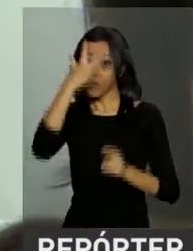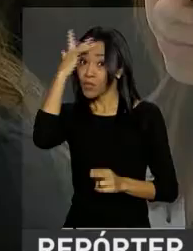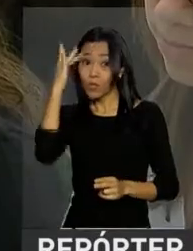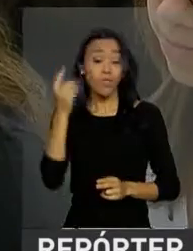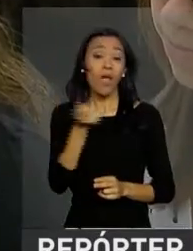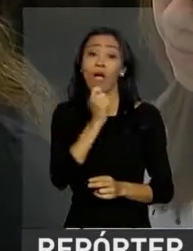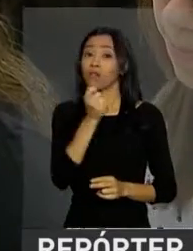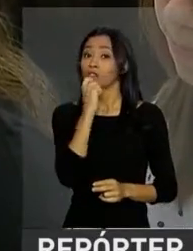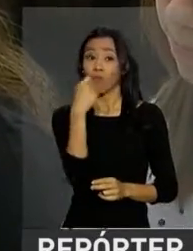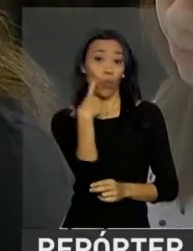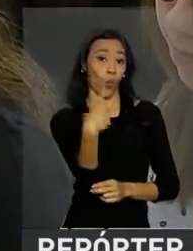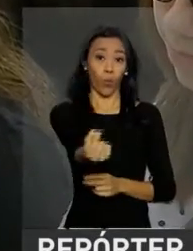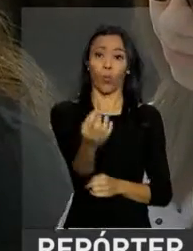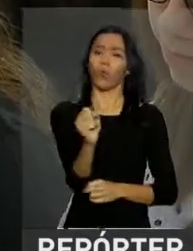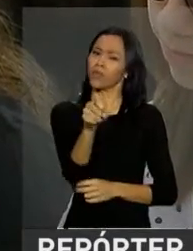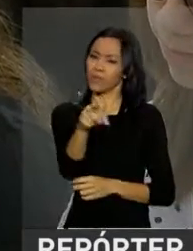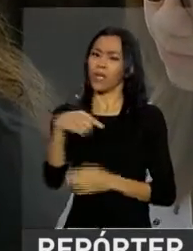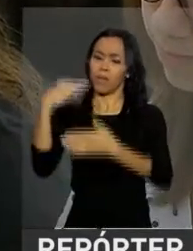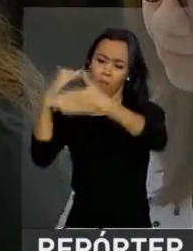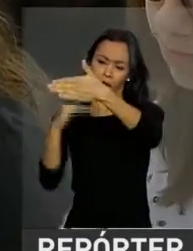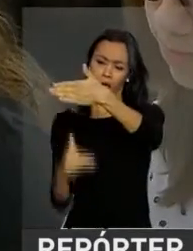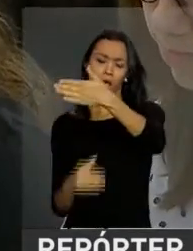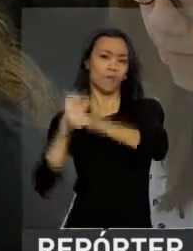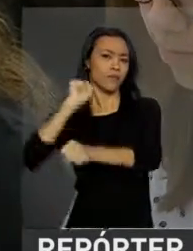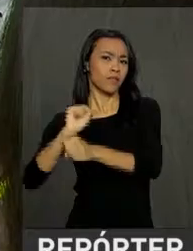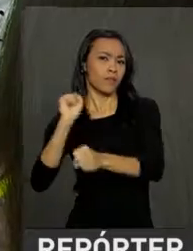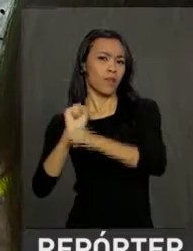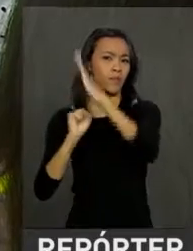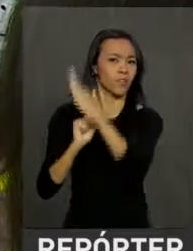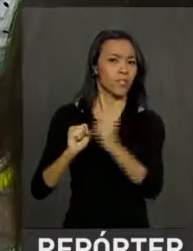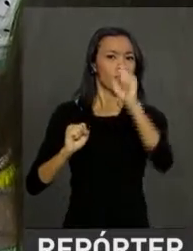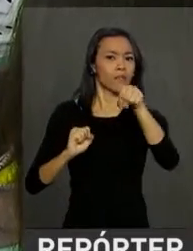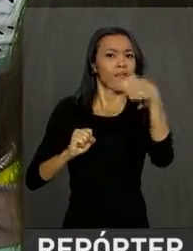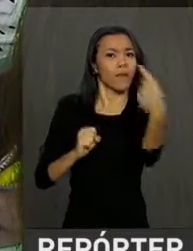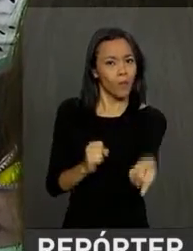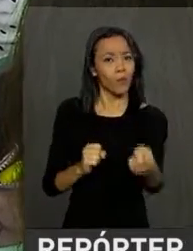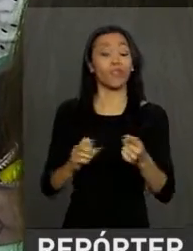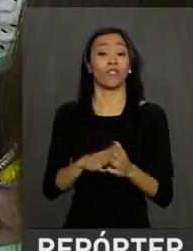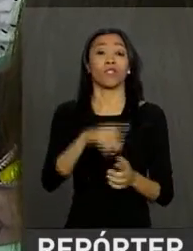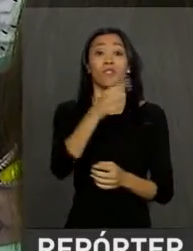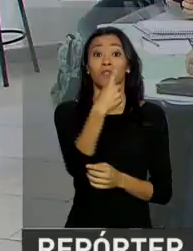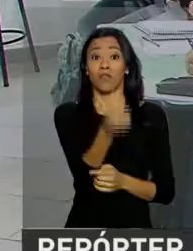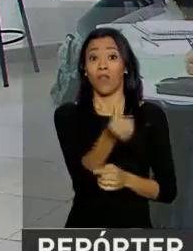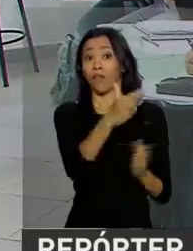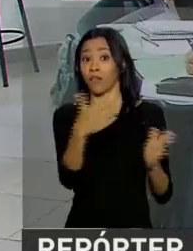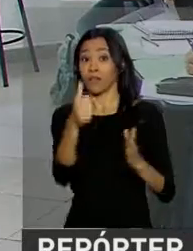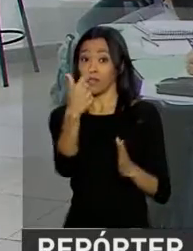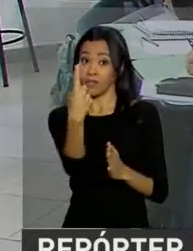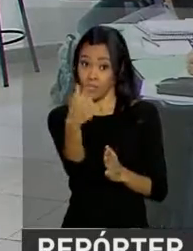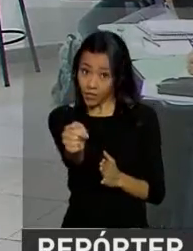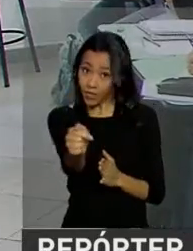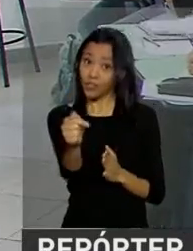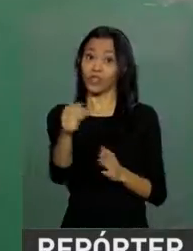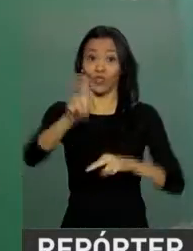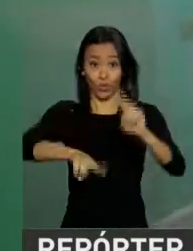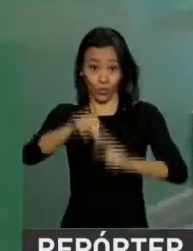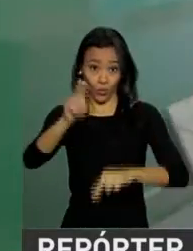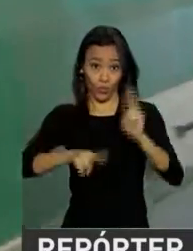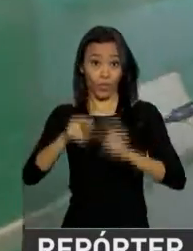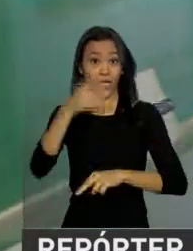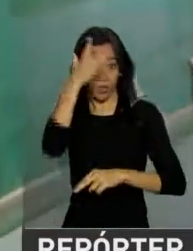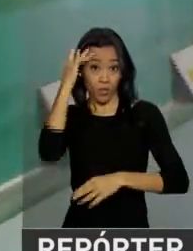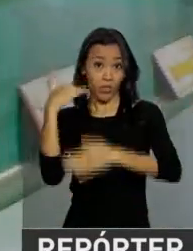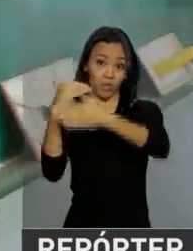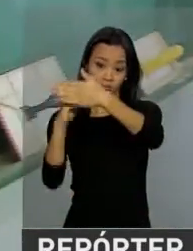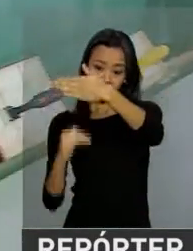poderão participar da lista de espera entre os dias 6 e 17 de junho os candidatos nessa lista de espera eles